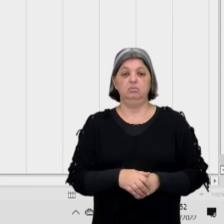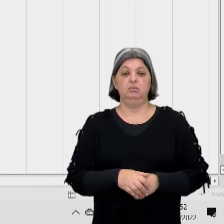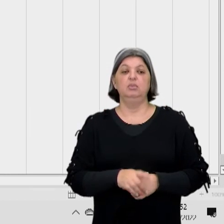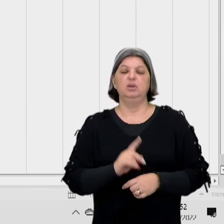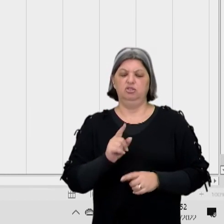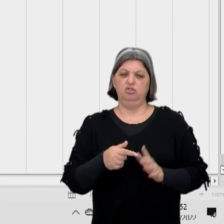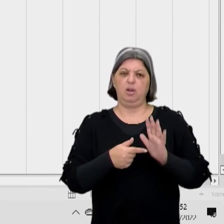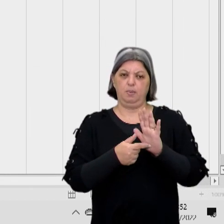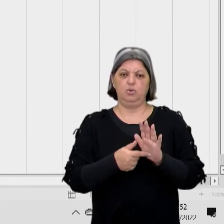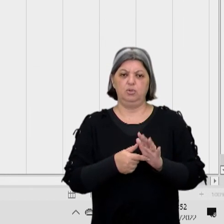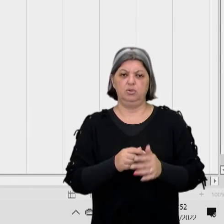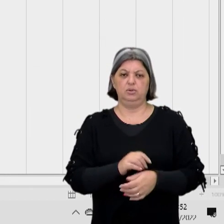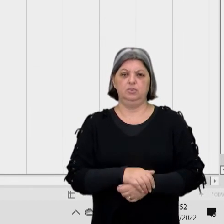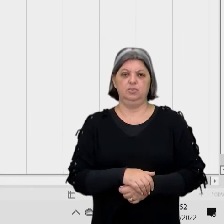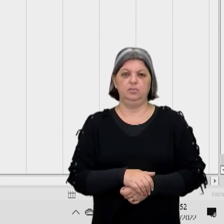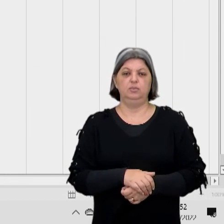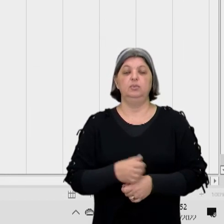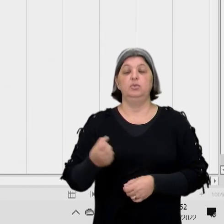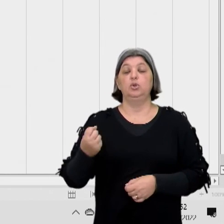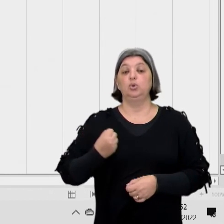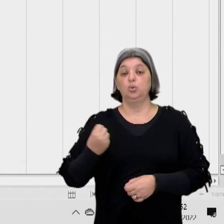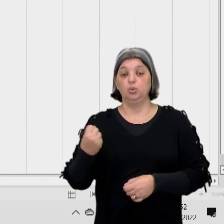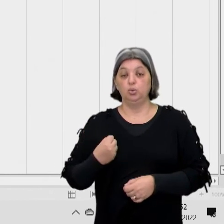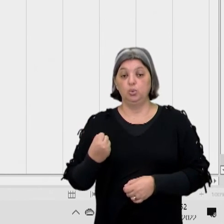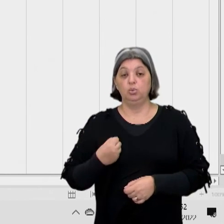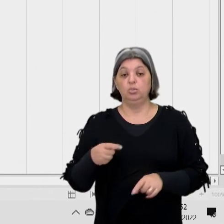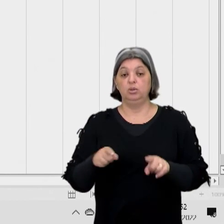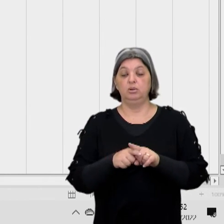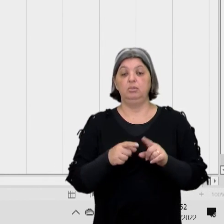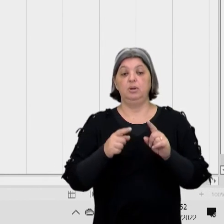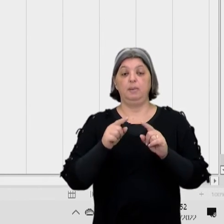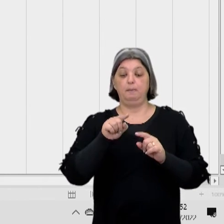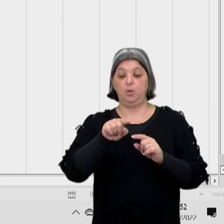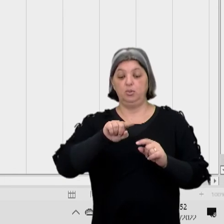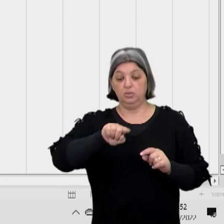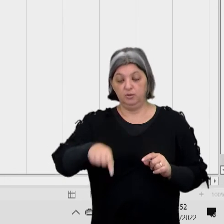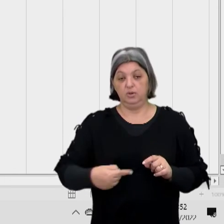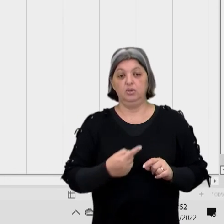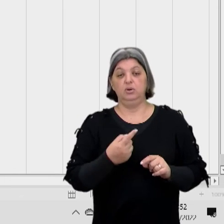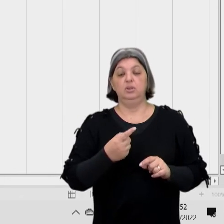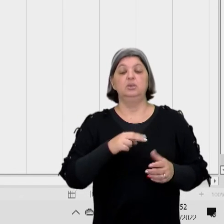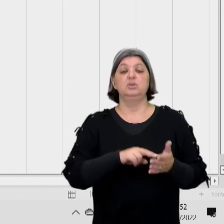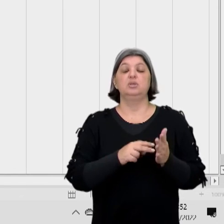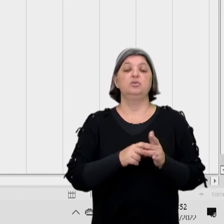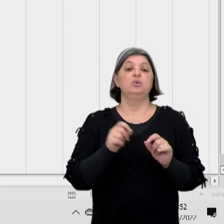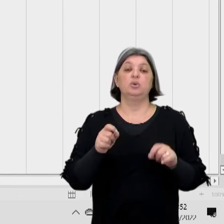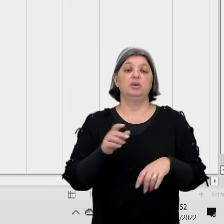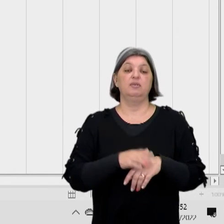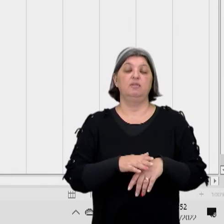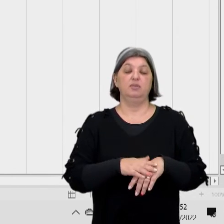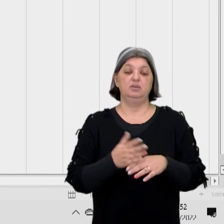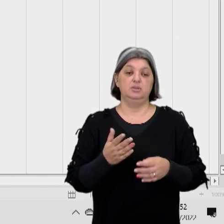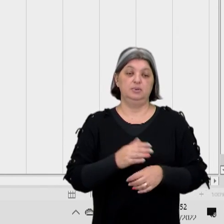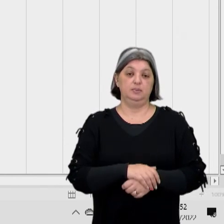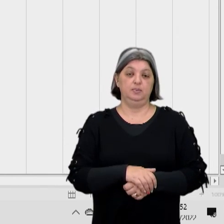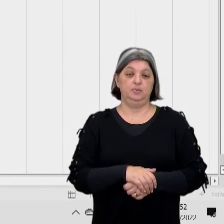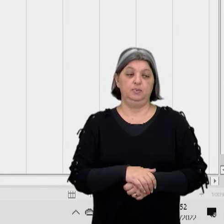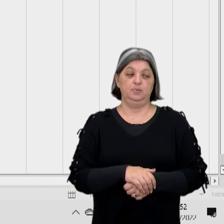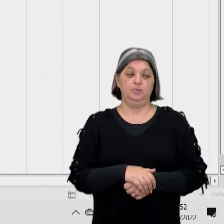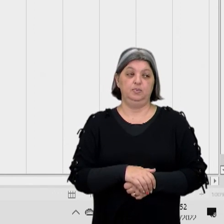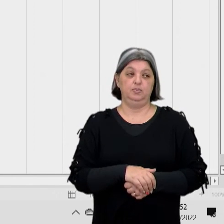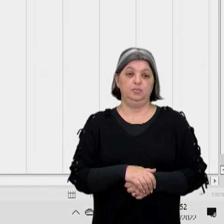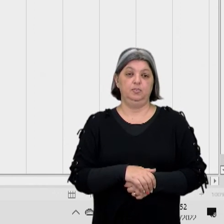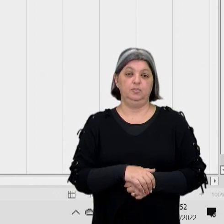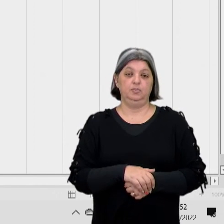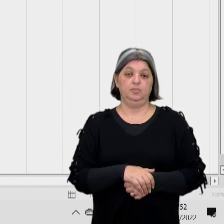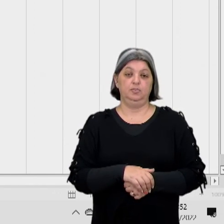um indicativo aqui, ó, o número, aí aparece o quê? O ponto e vírgula, ó, tá dizendo o que você vai fazer. E aí o que acontece? Você digita a potência que você